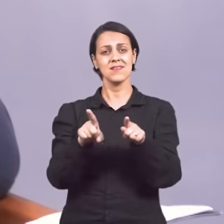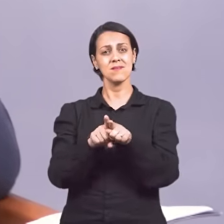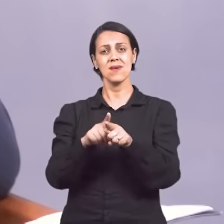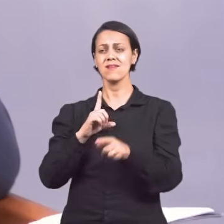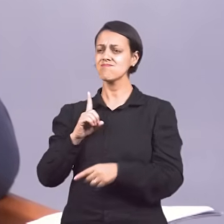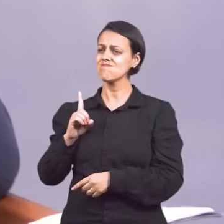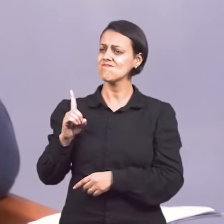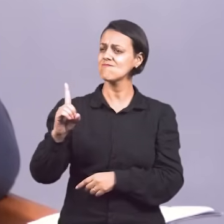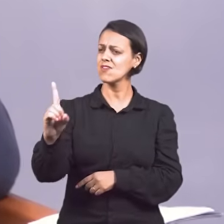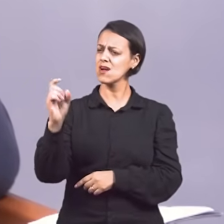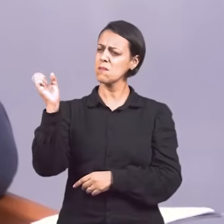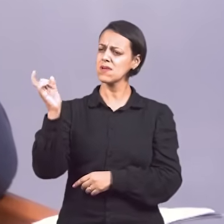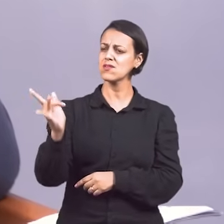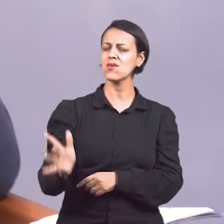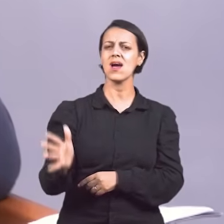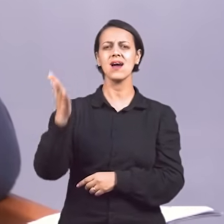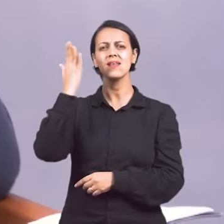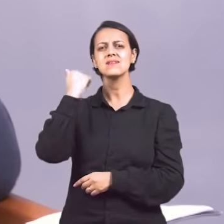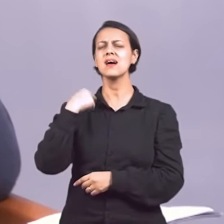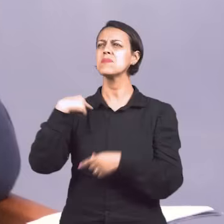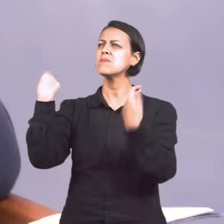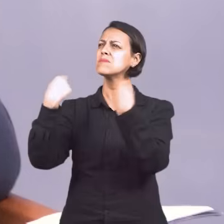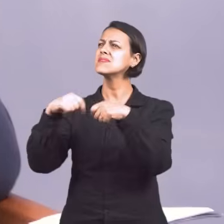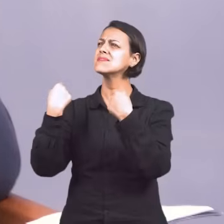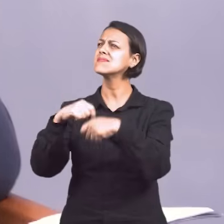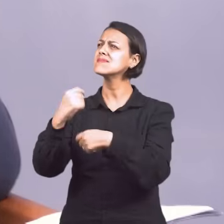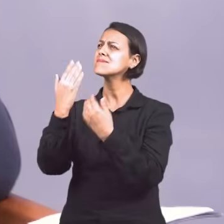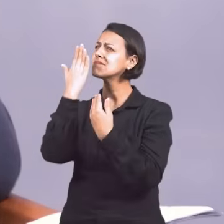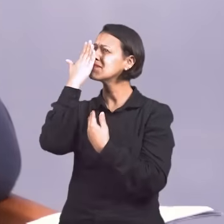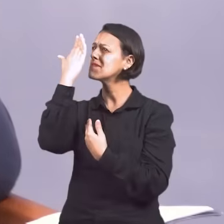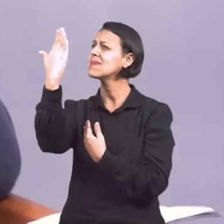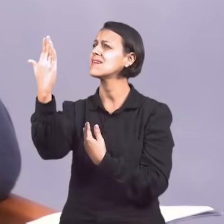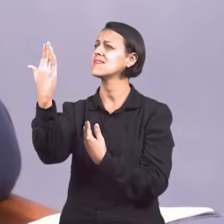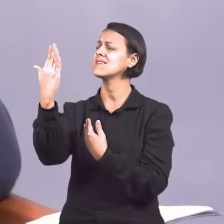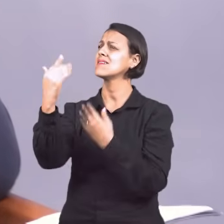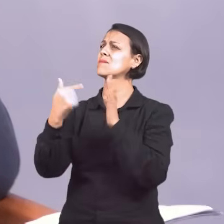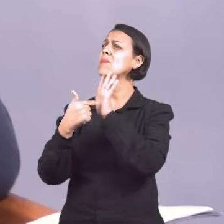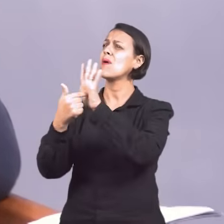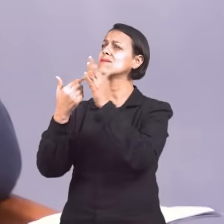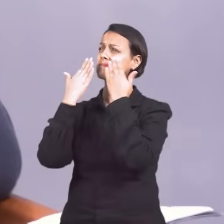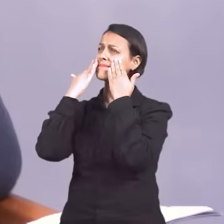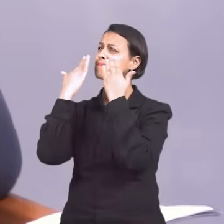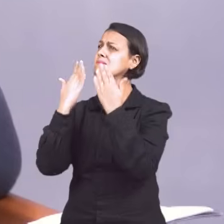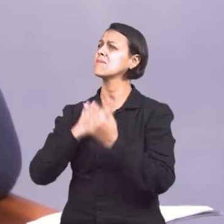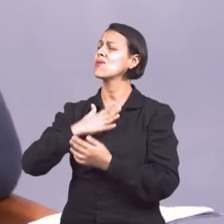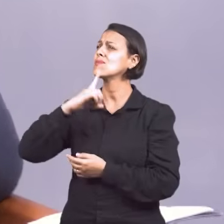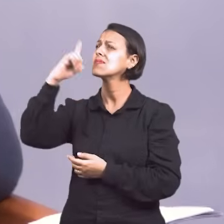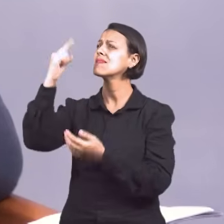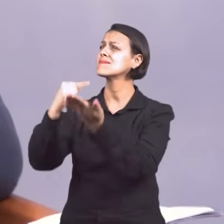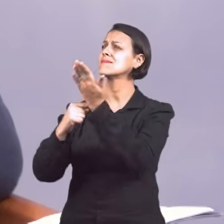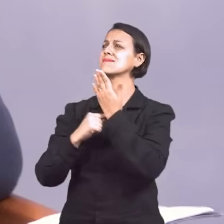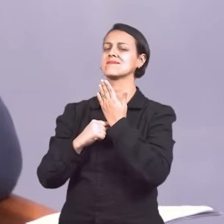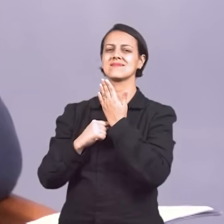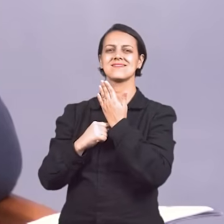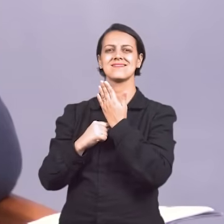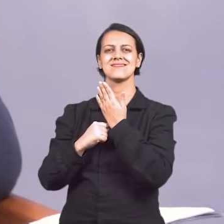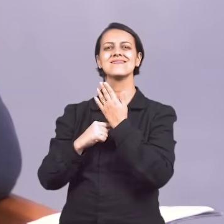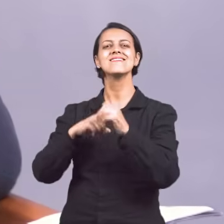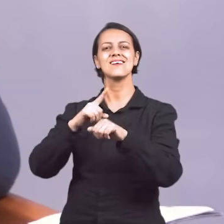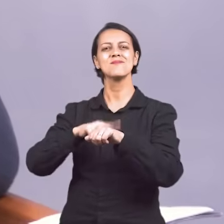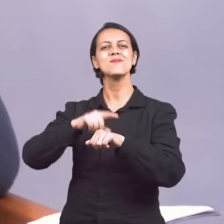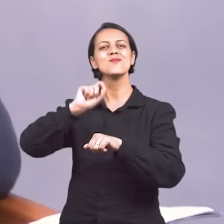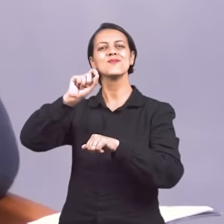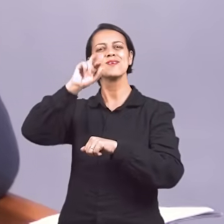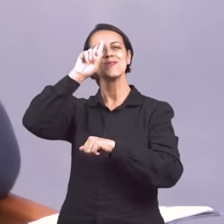porque sabemos ali que eu preciso estar diante do meu Deus. E a nossa persistência, o exercício de fé, o